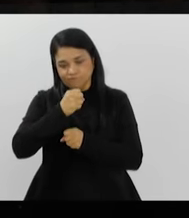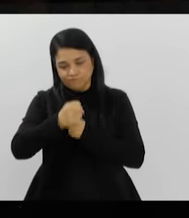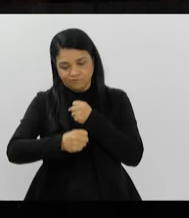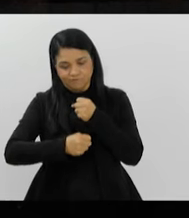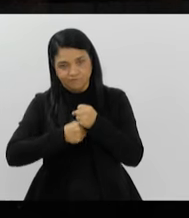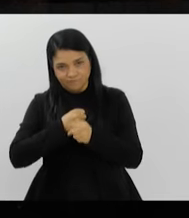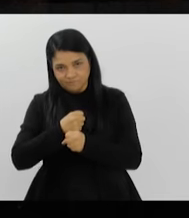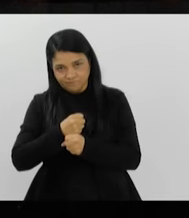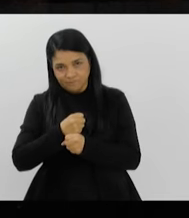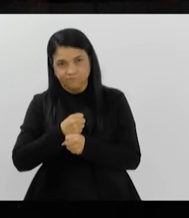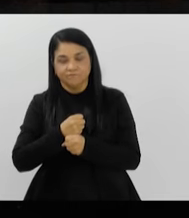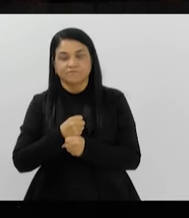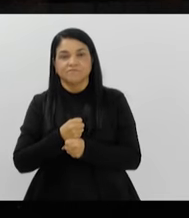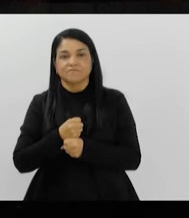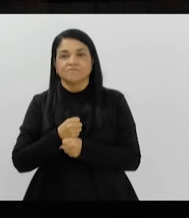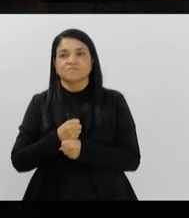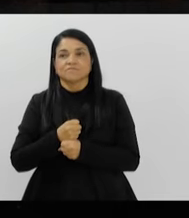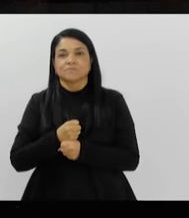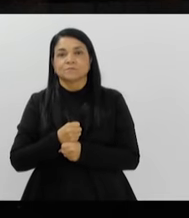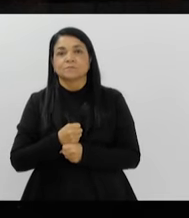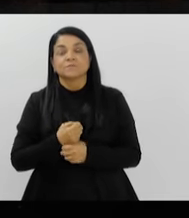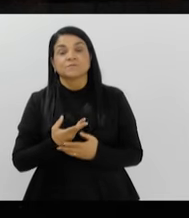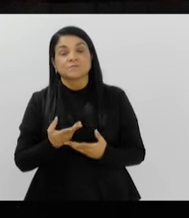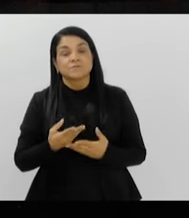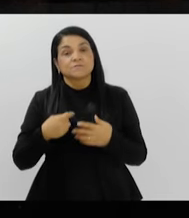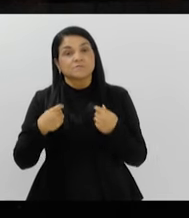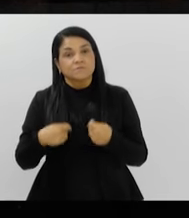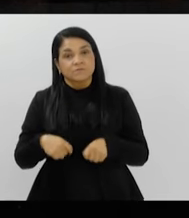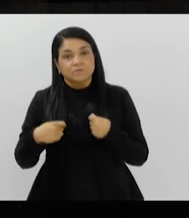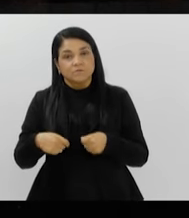Então, é preciso que a gente